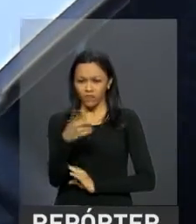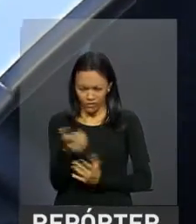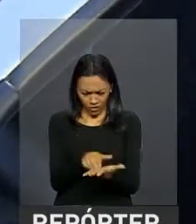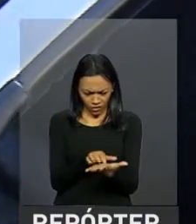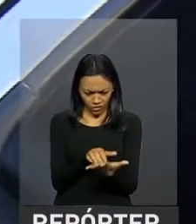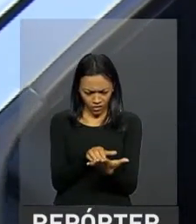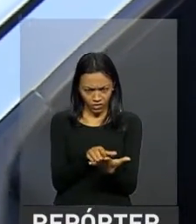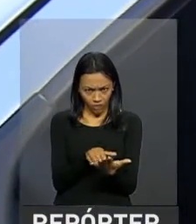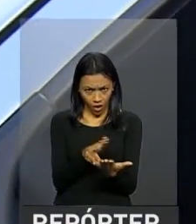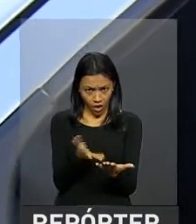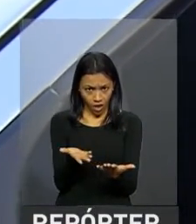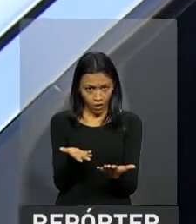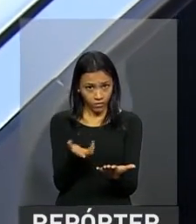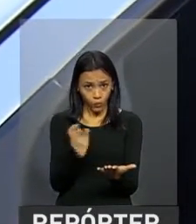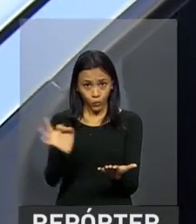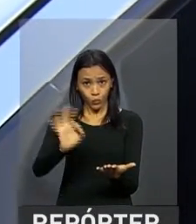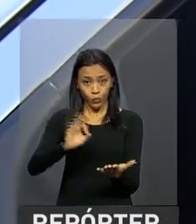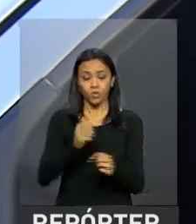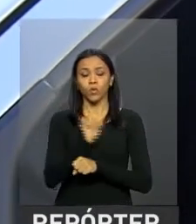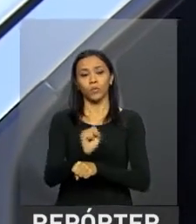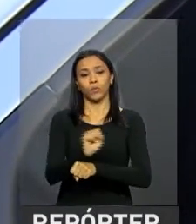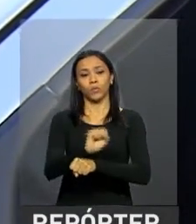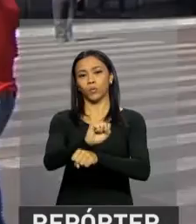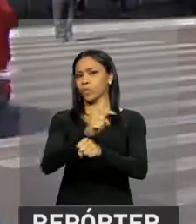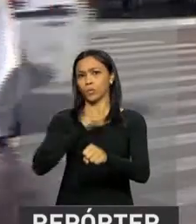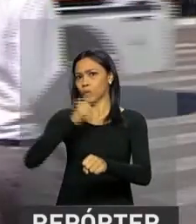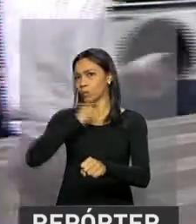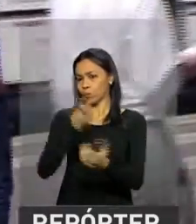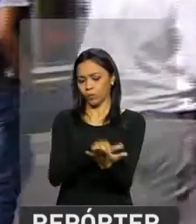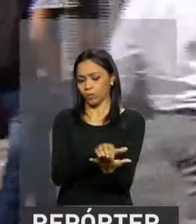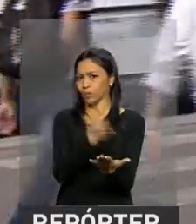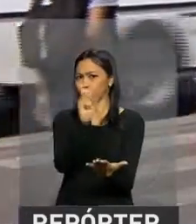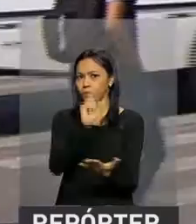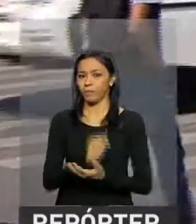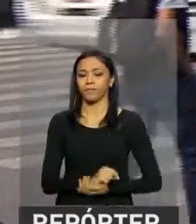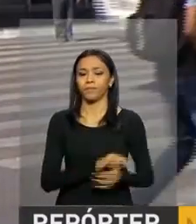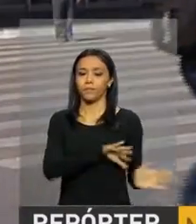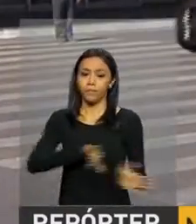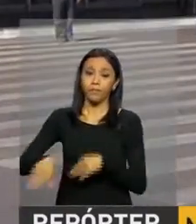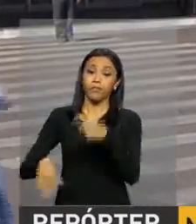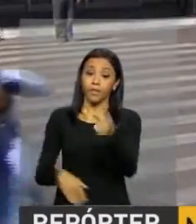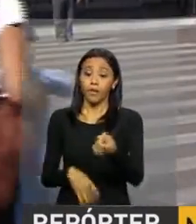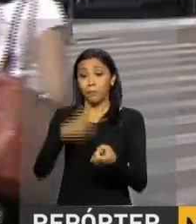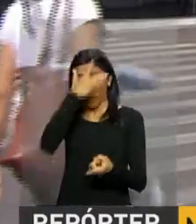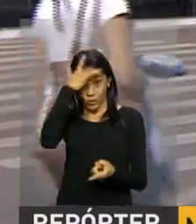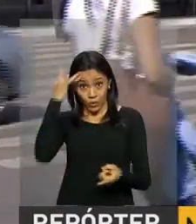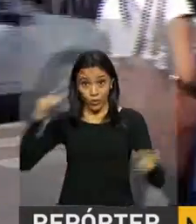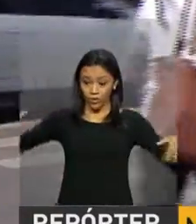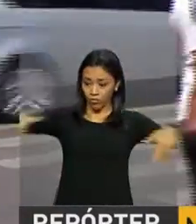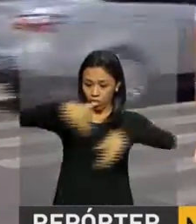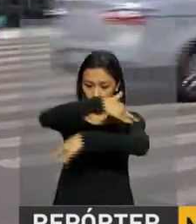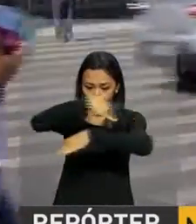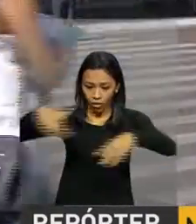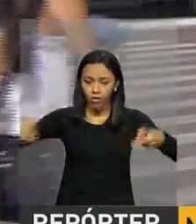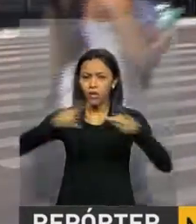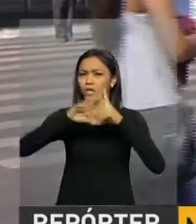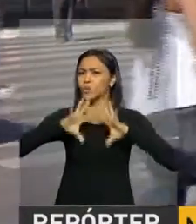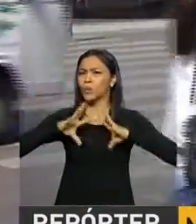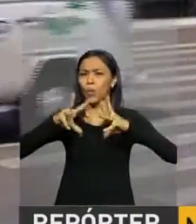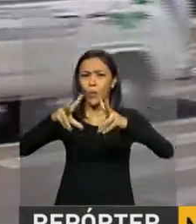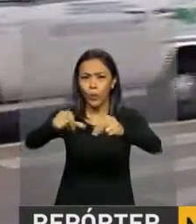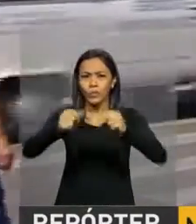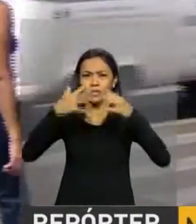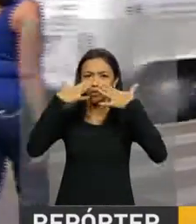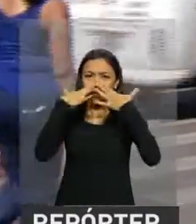celular? Com certeza não, tivesse movimento de maneira alguma. Pedestres, ciclistas e motoristas, todos devem fazer a sua parte